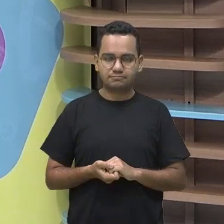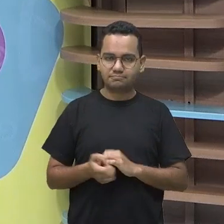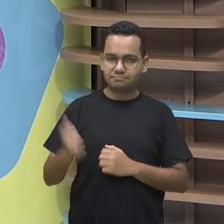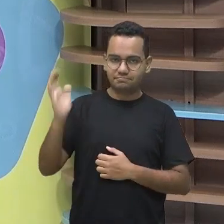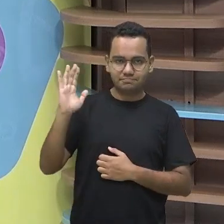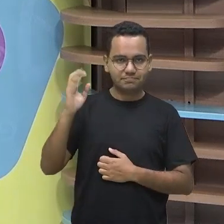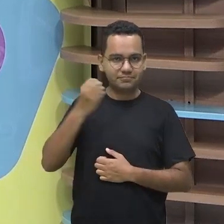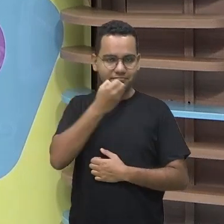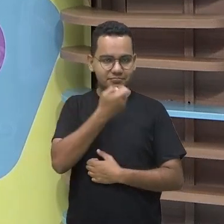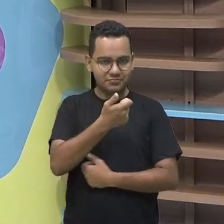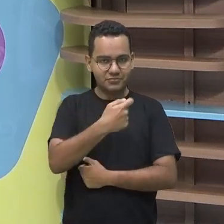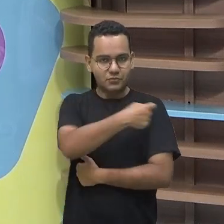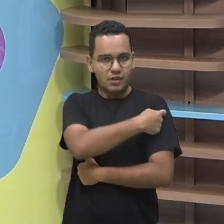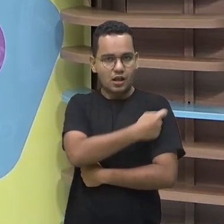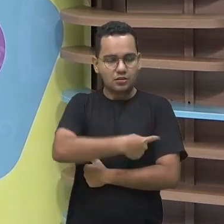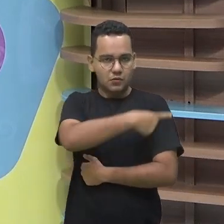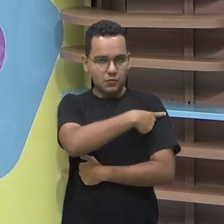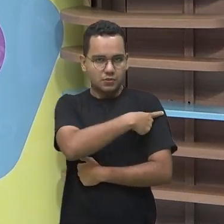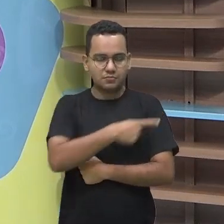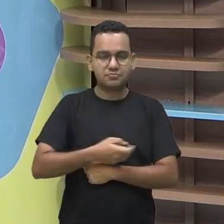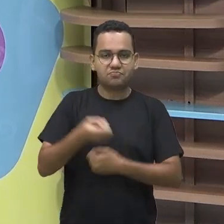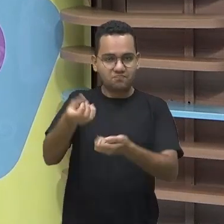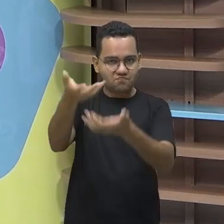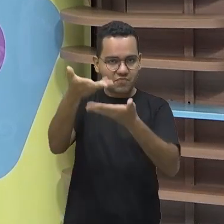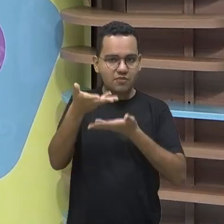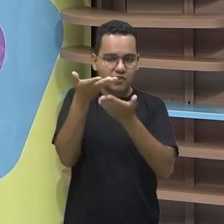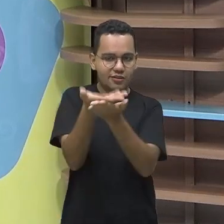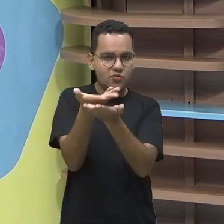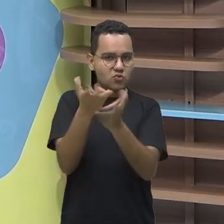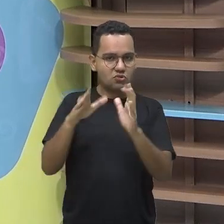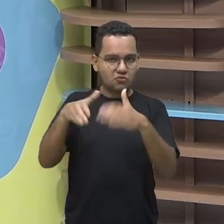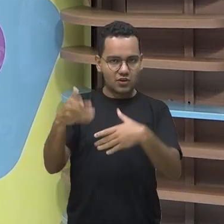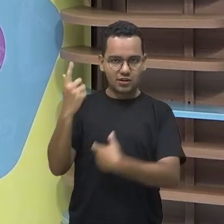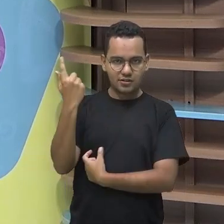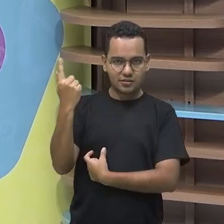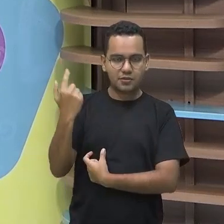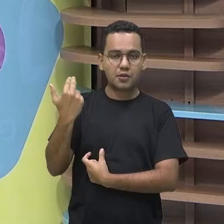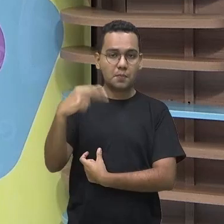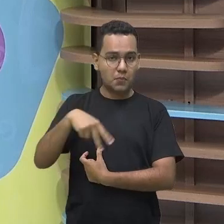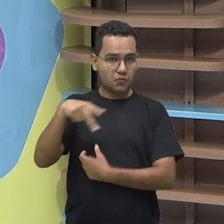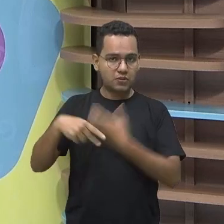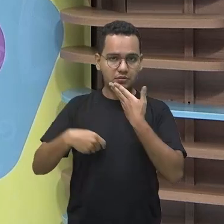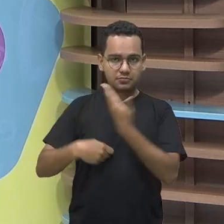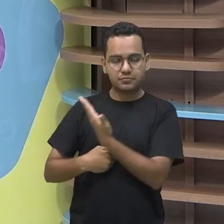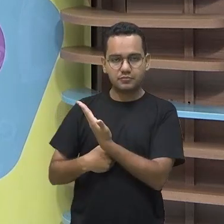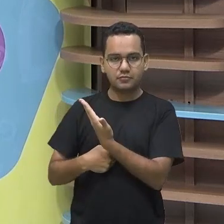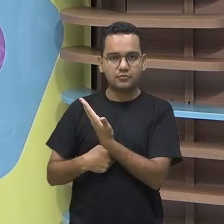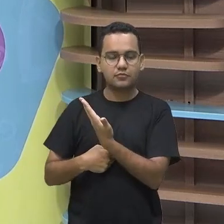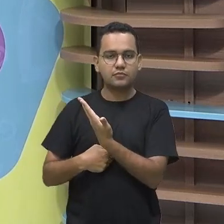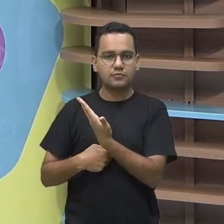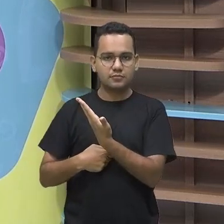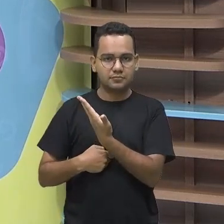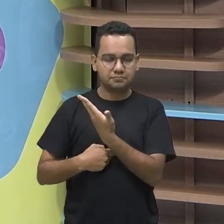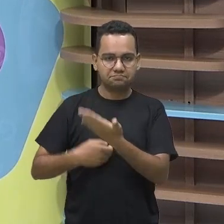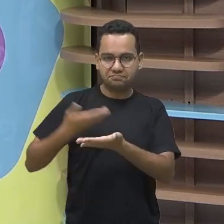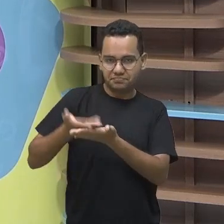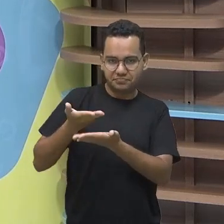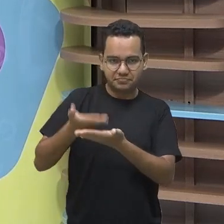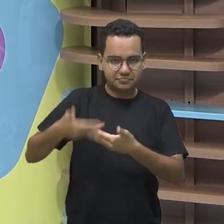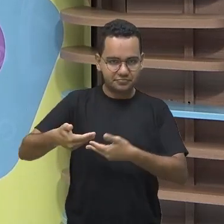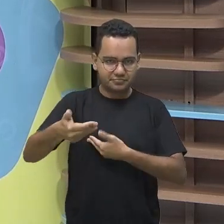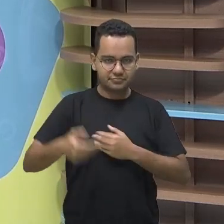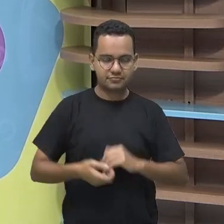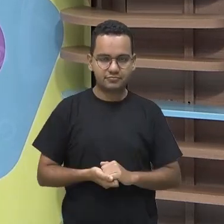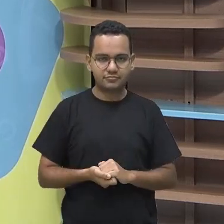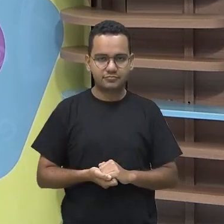Olá, alunos da primeira série do ensino médio, sejam muito bem-vindos a mais uma aula de Geografia. Eu me chamo Wilson do Nascimento, vou dar continuidade às nossas atividades de